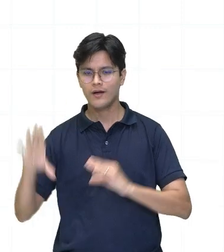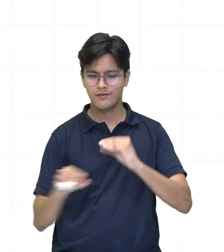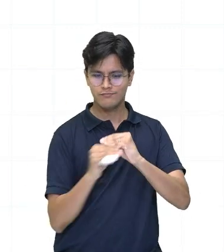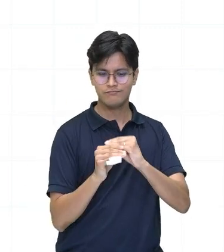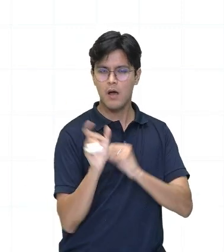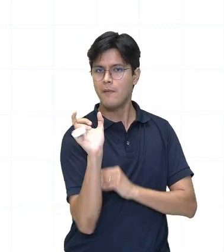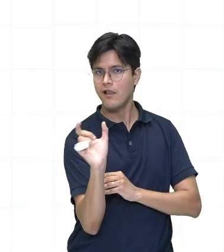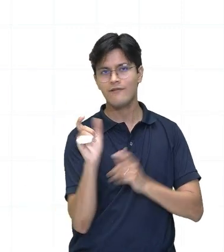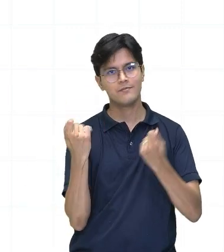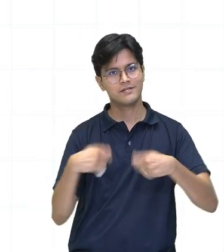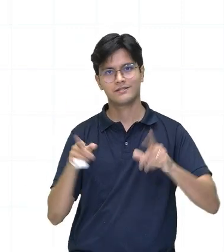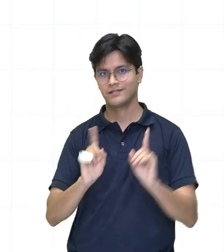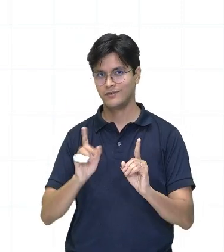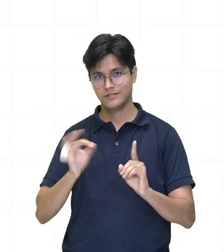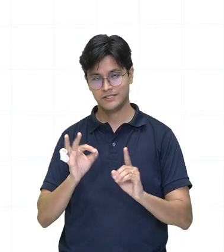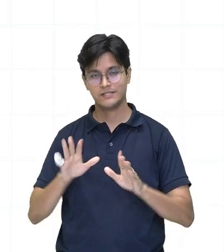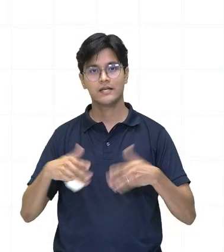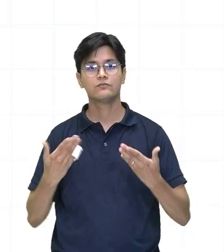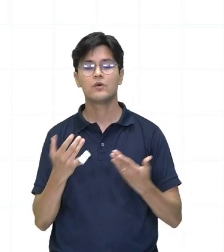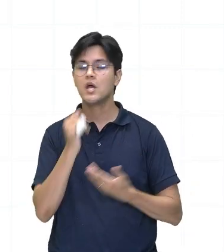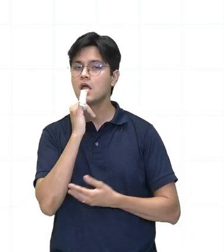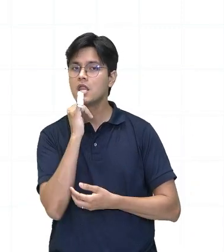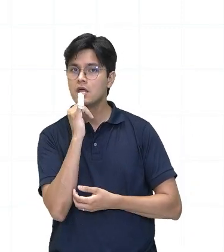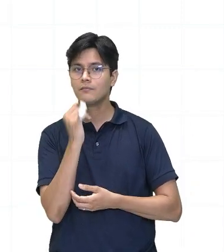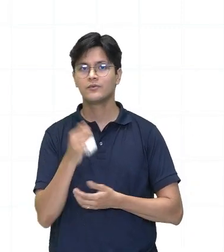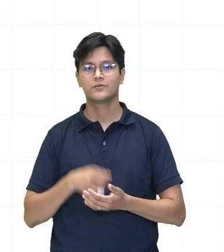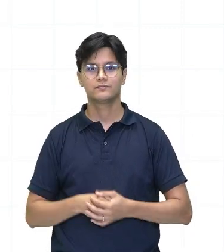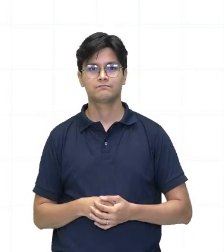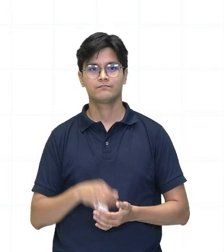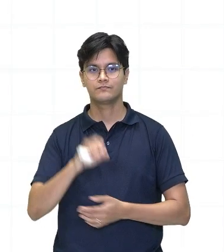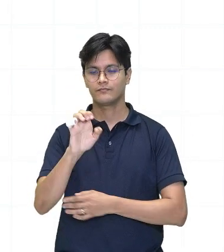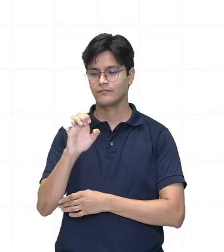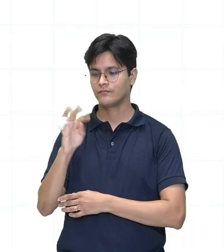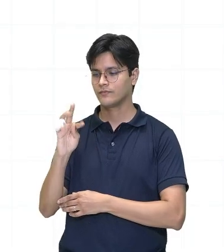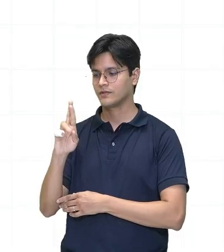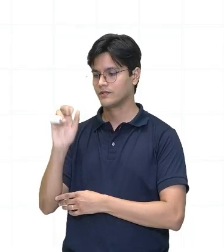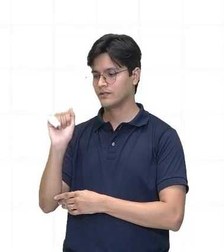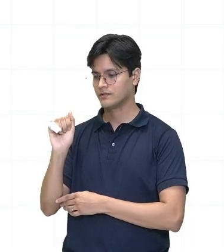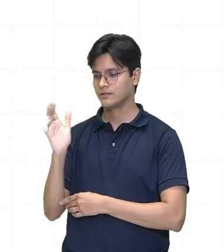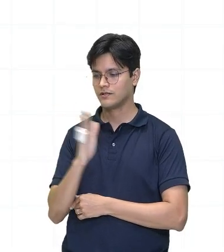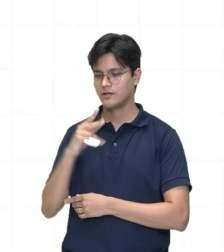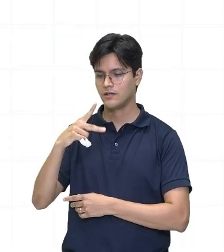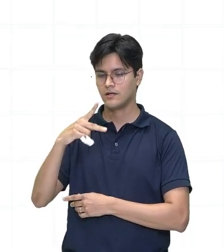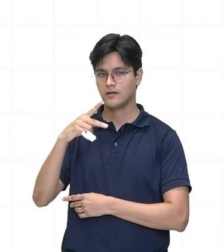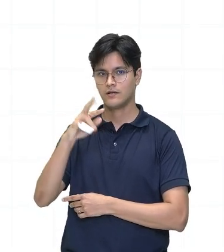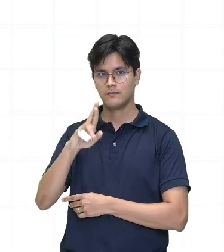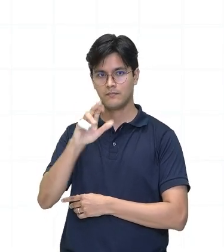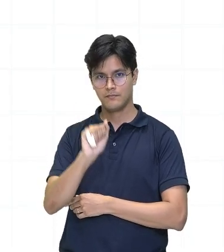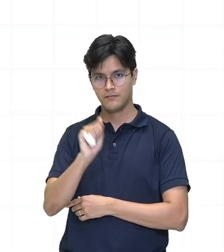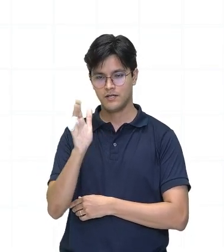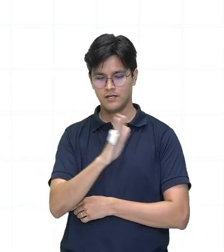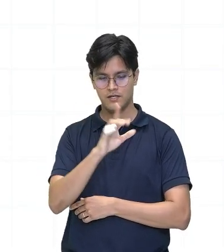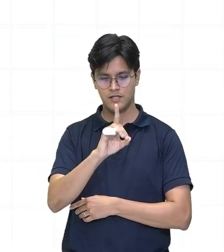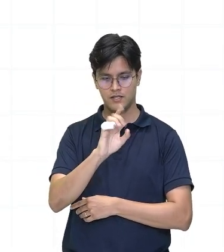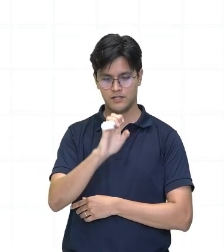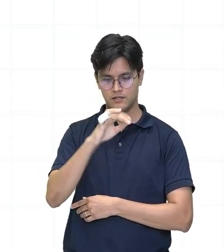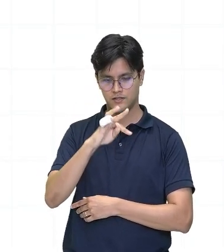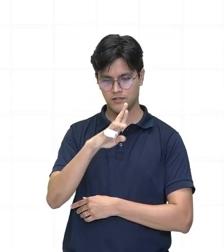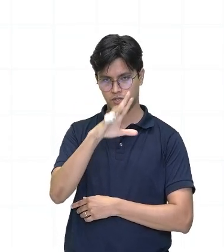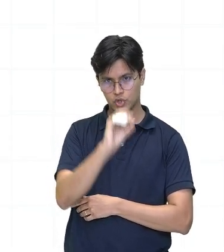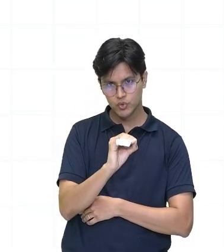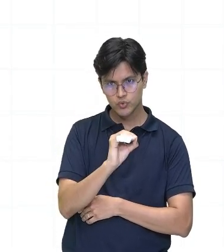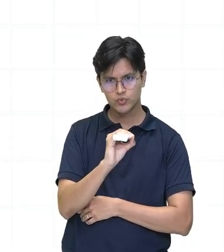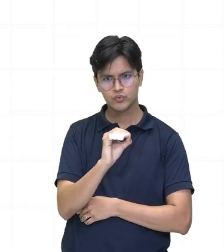Quando a mãe chama o menino e fala assim, entra pra dentro agora, né? Tá chamando lá, o menino já brincou muito.